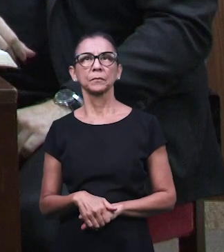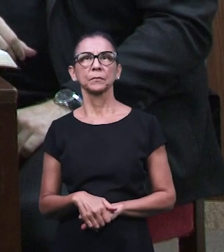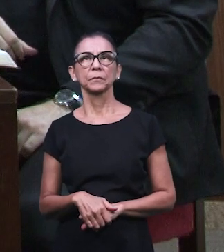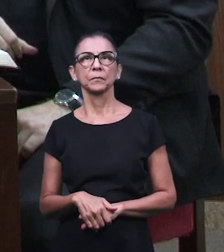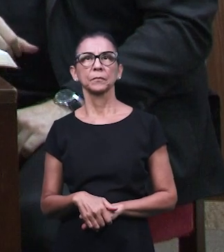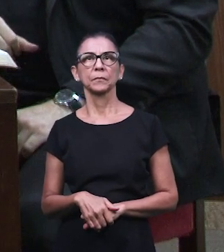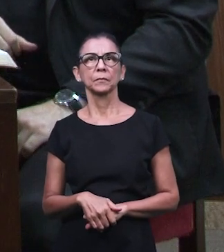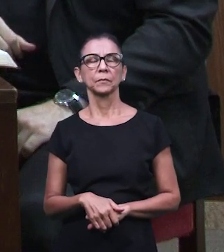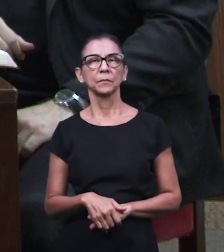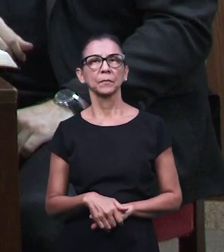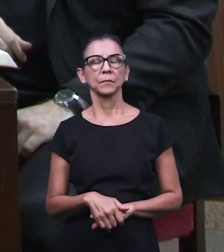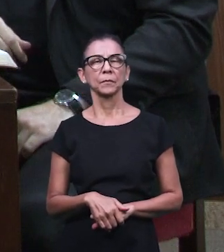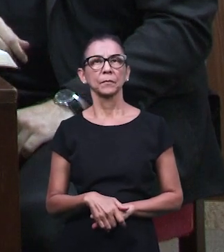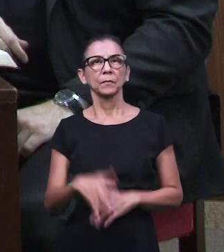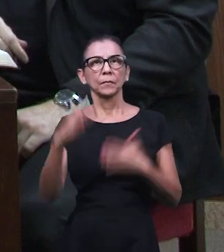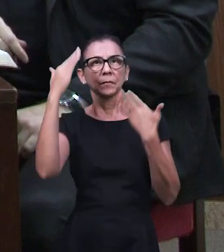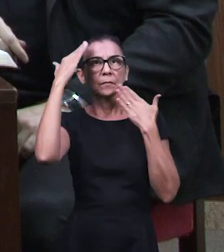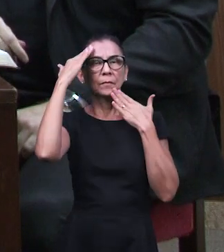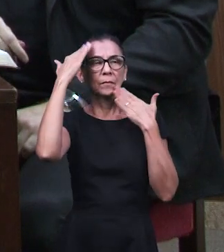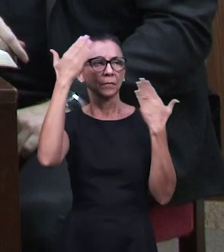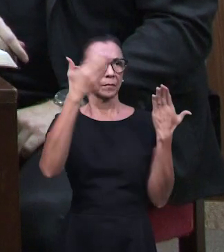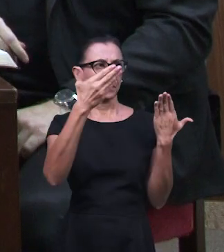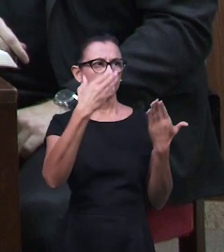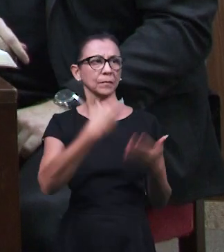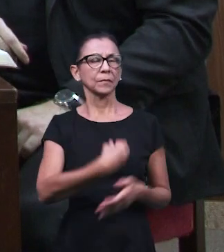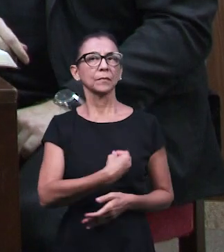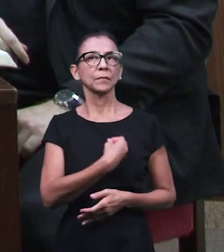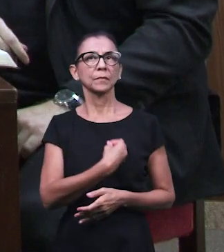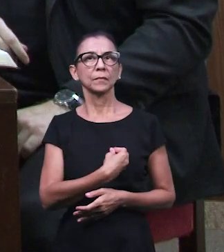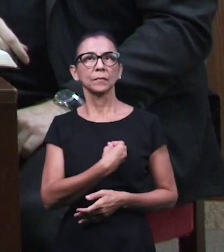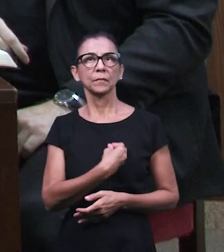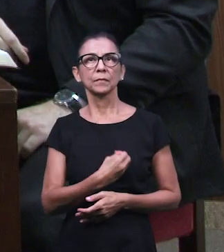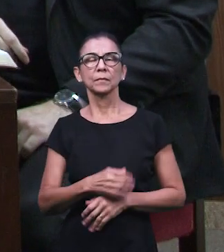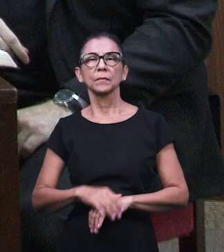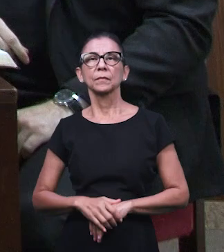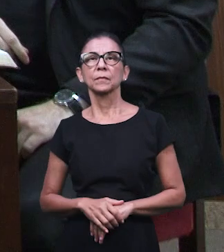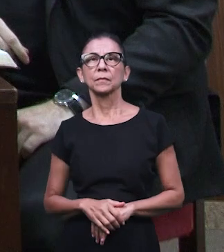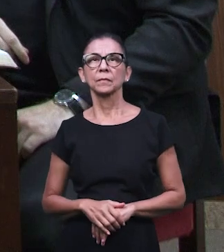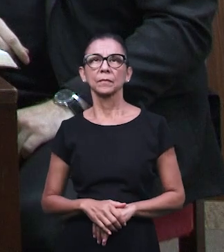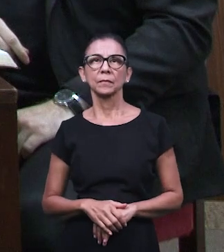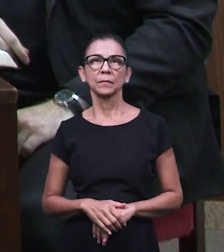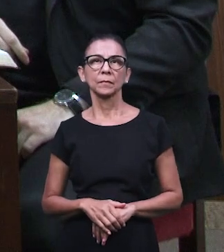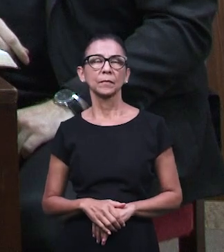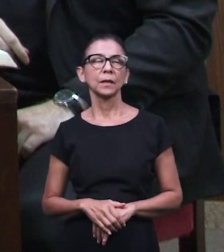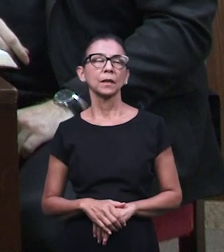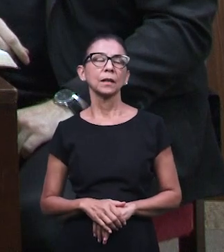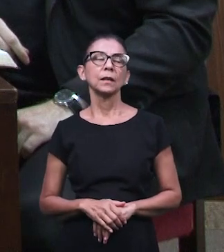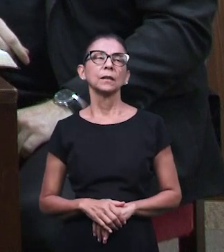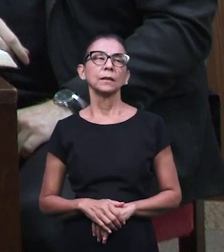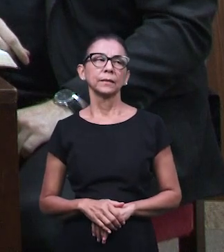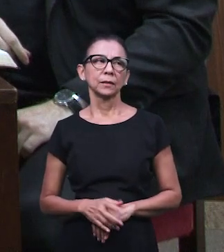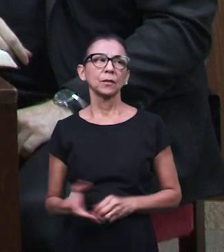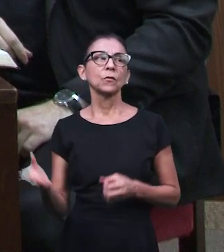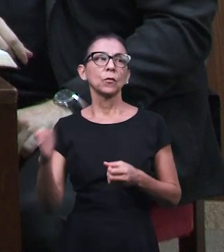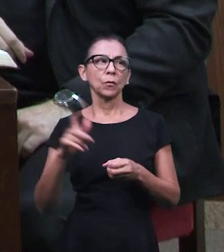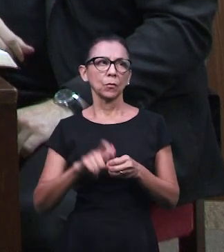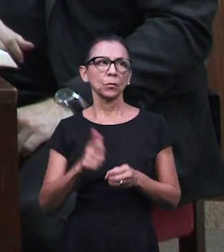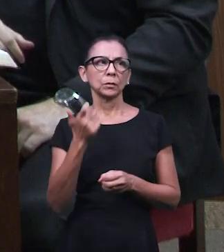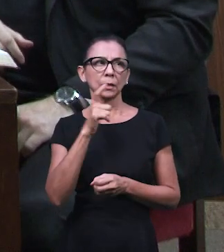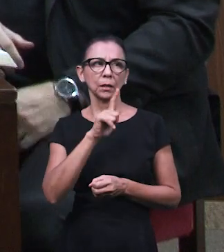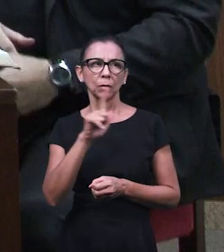Douglas, pela sua presença. Como o pastor Walter sempre fala, não foi a última e não será a última vez. Faremos outros